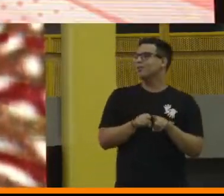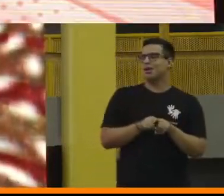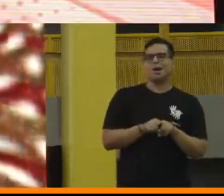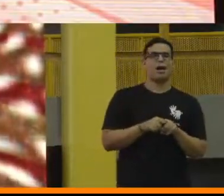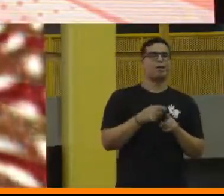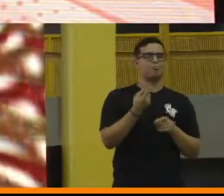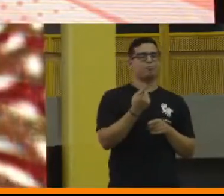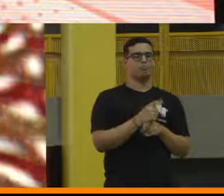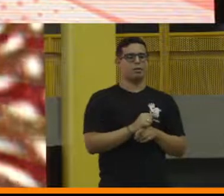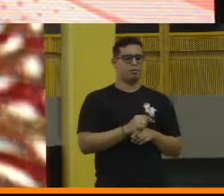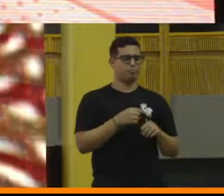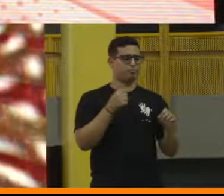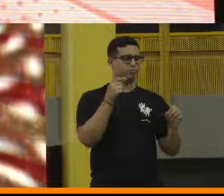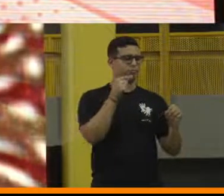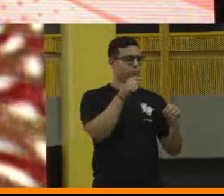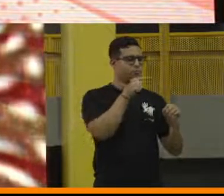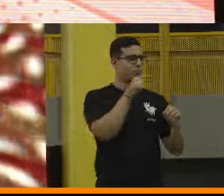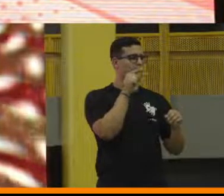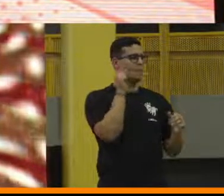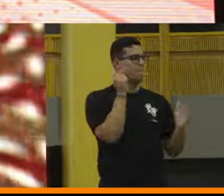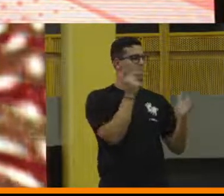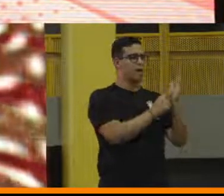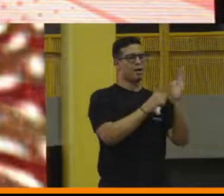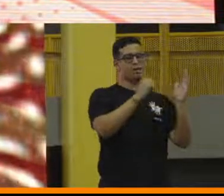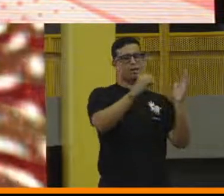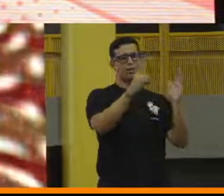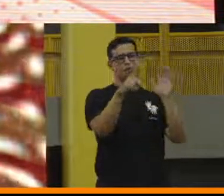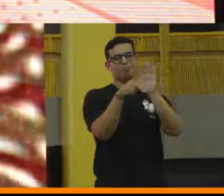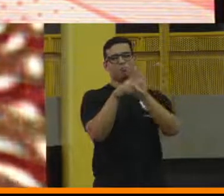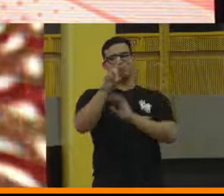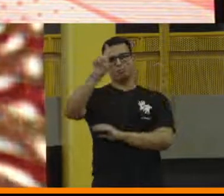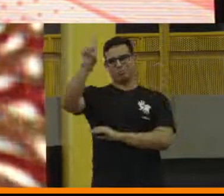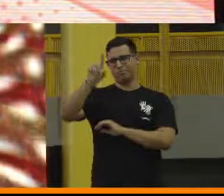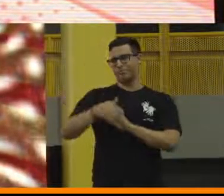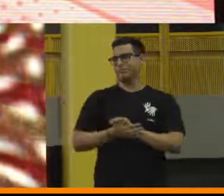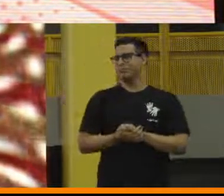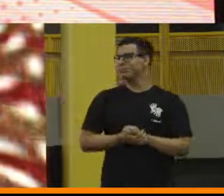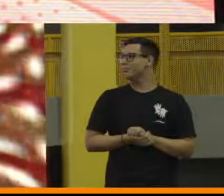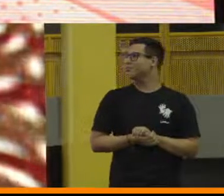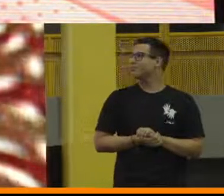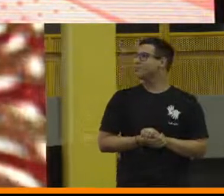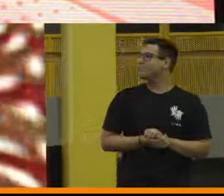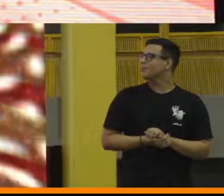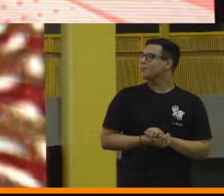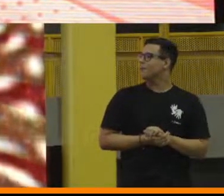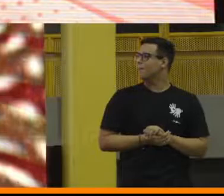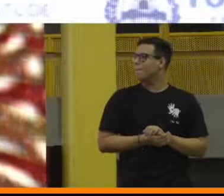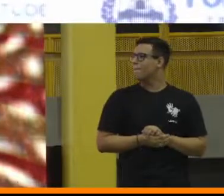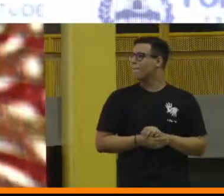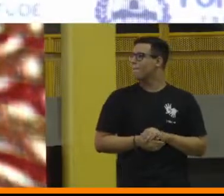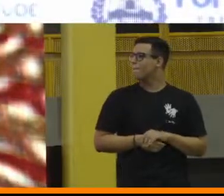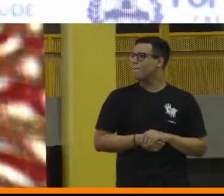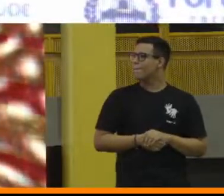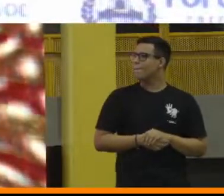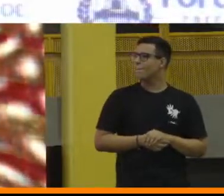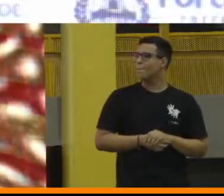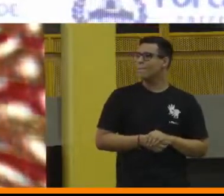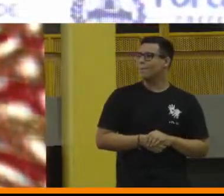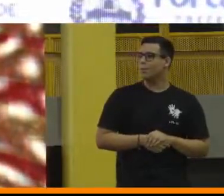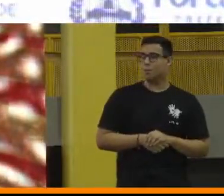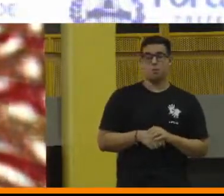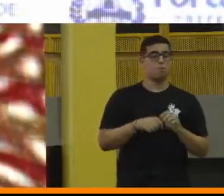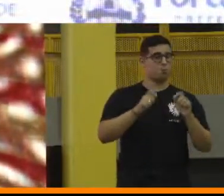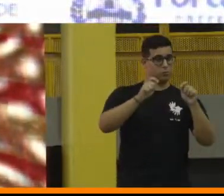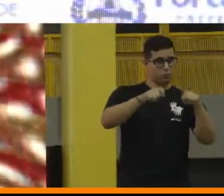Deus. Aí lá você vai e marca. Eu pergunto, você pode até ter